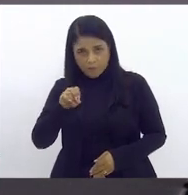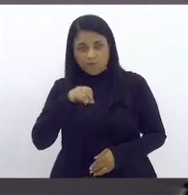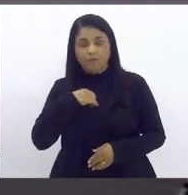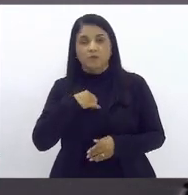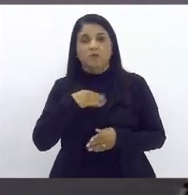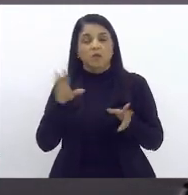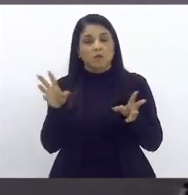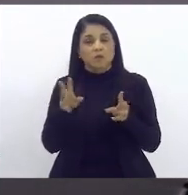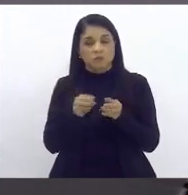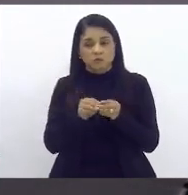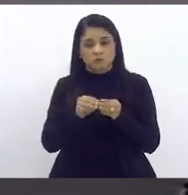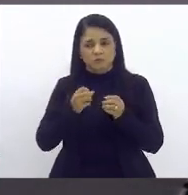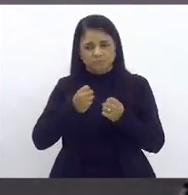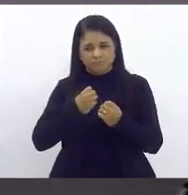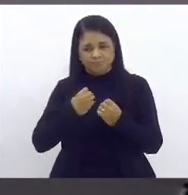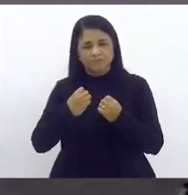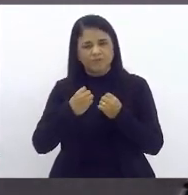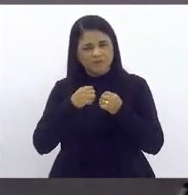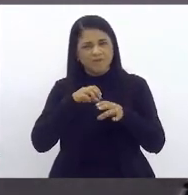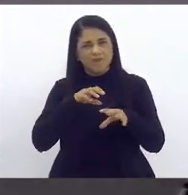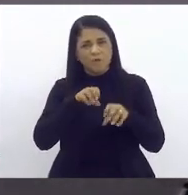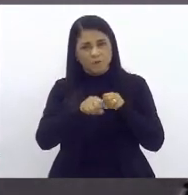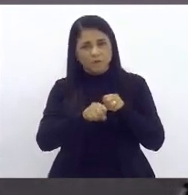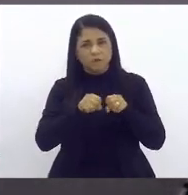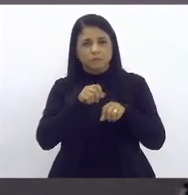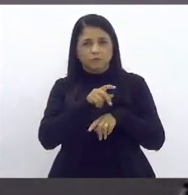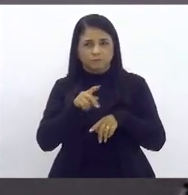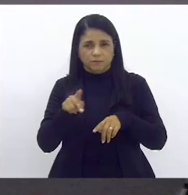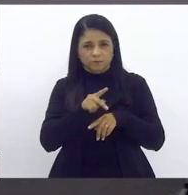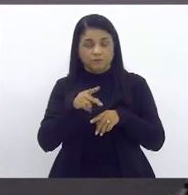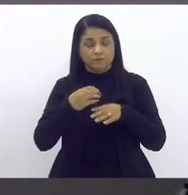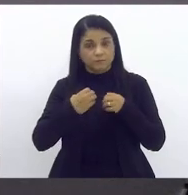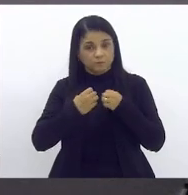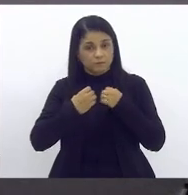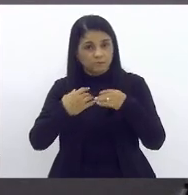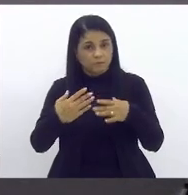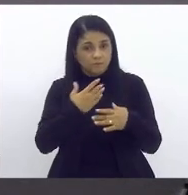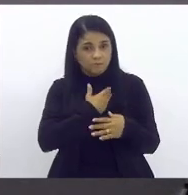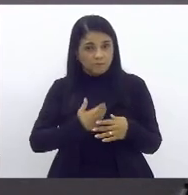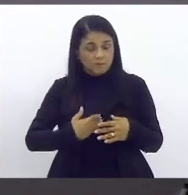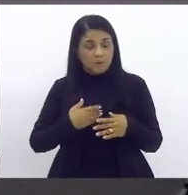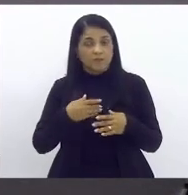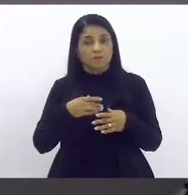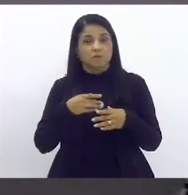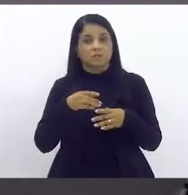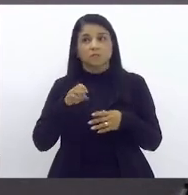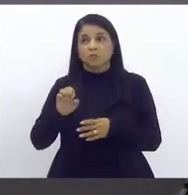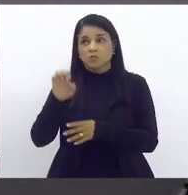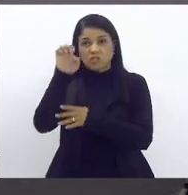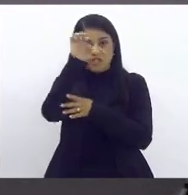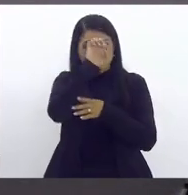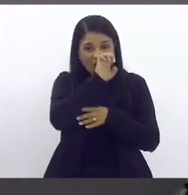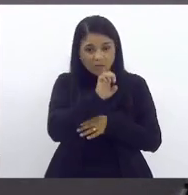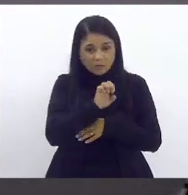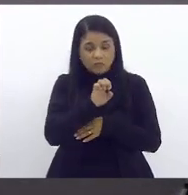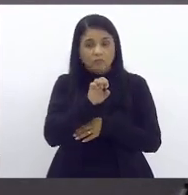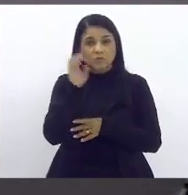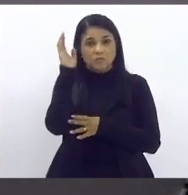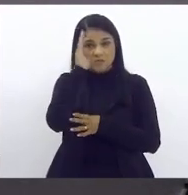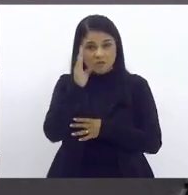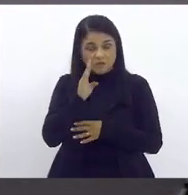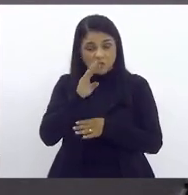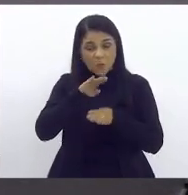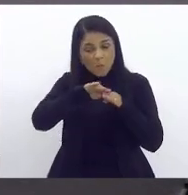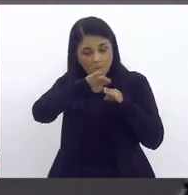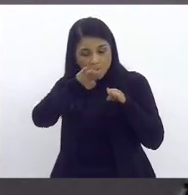nossa audiência, o deputado Raimon falou que ele ganha entre os estados como pior salário, e nós ganhamos